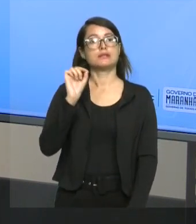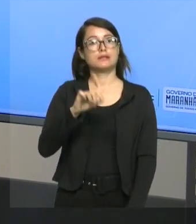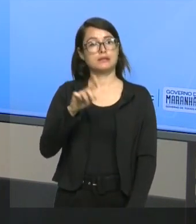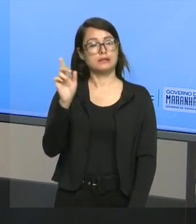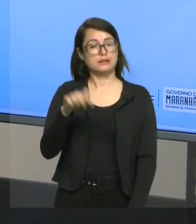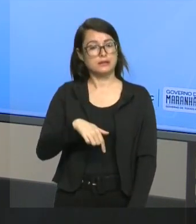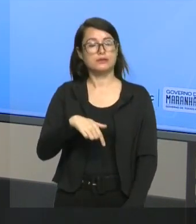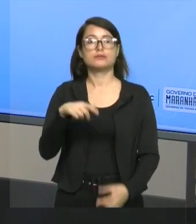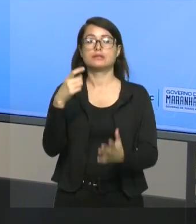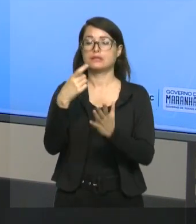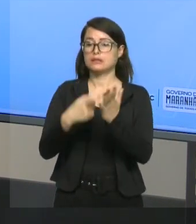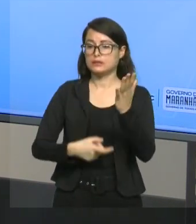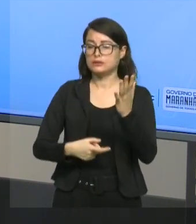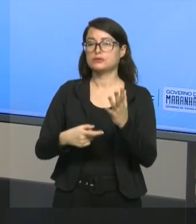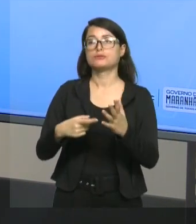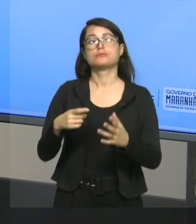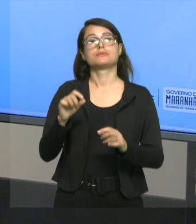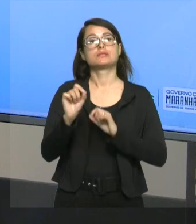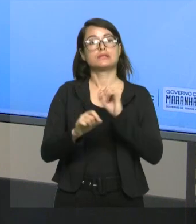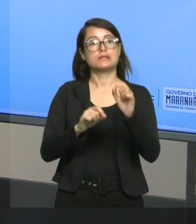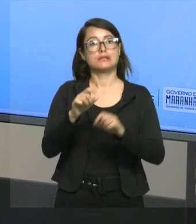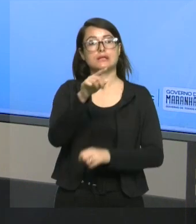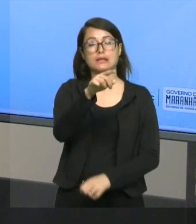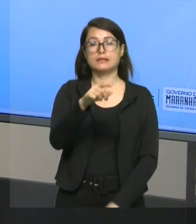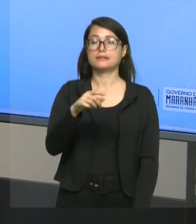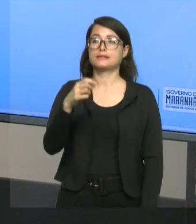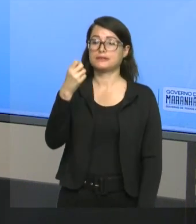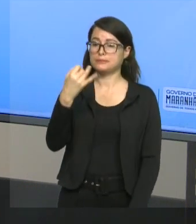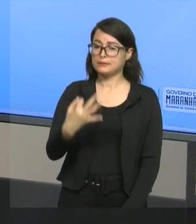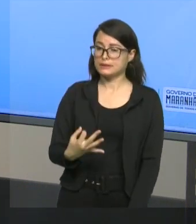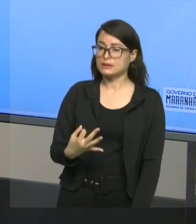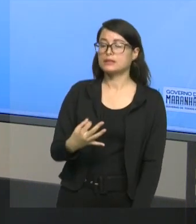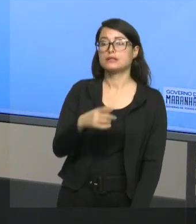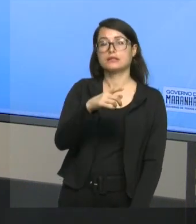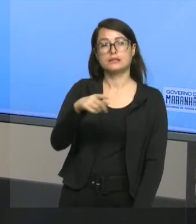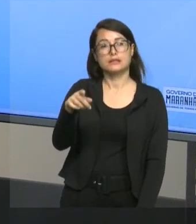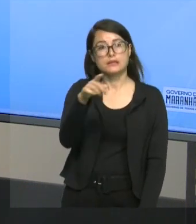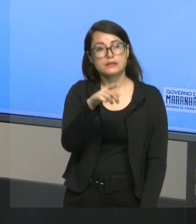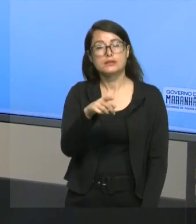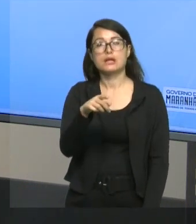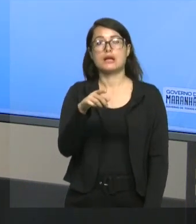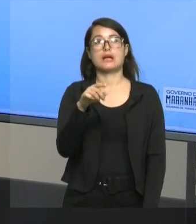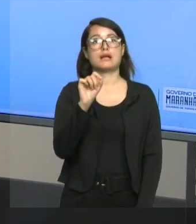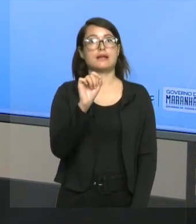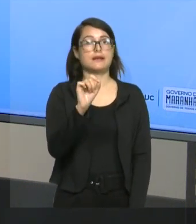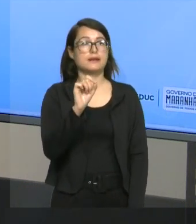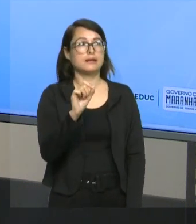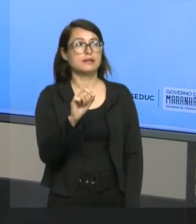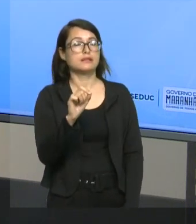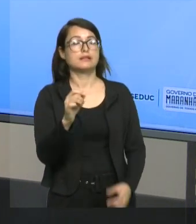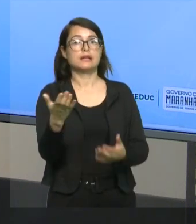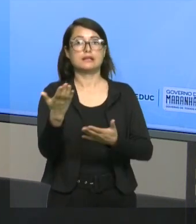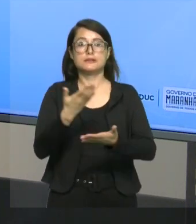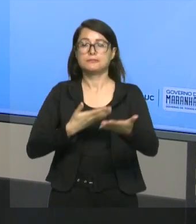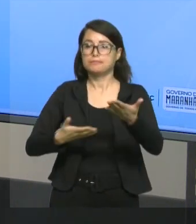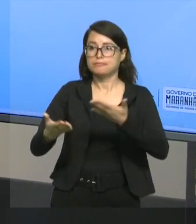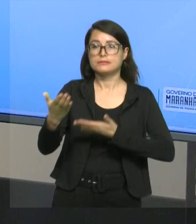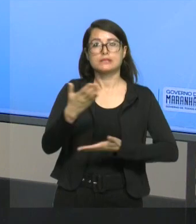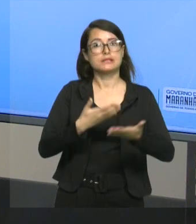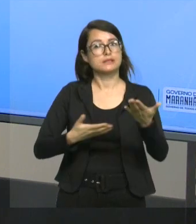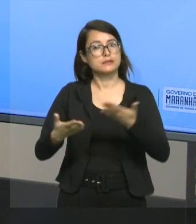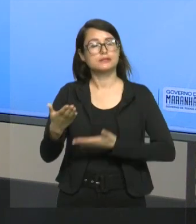está entendendo o que eu estou dizendo. Eu estou construindo, eu estou interagindo com